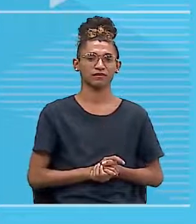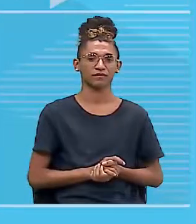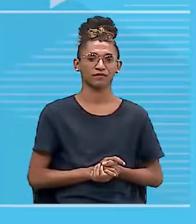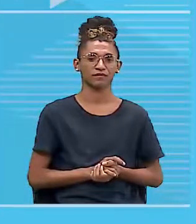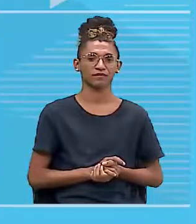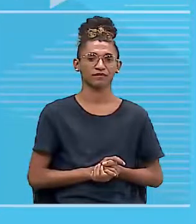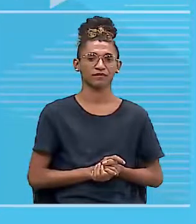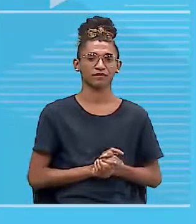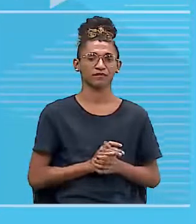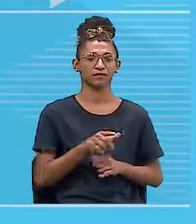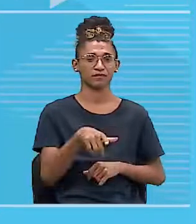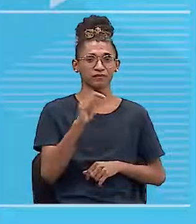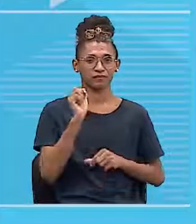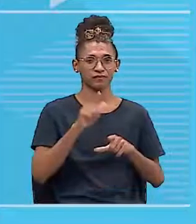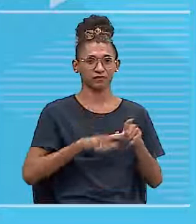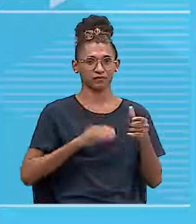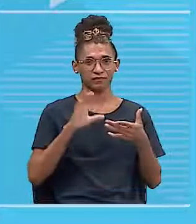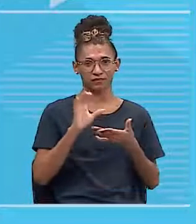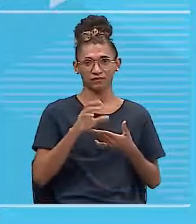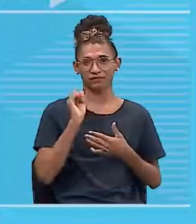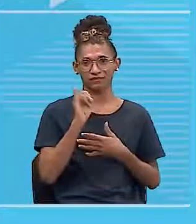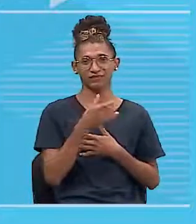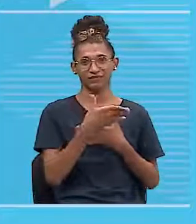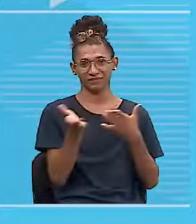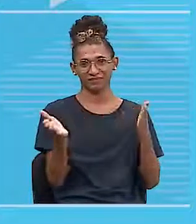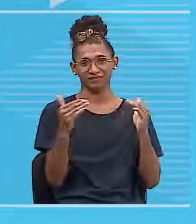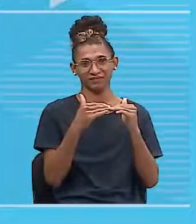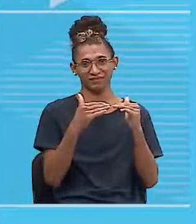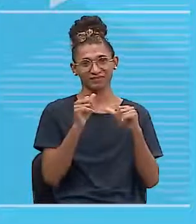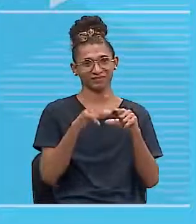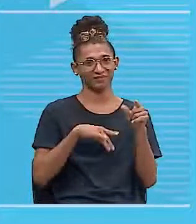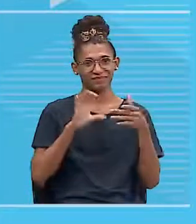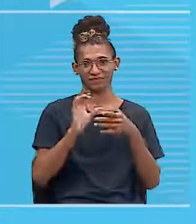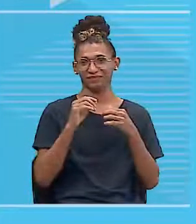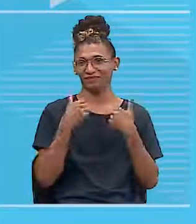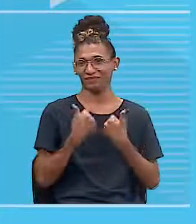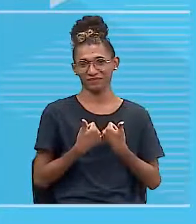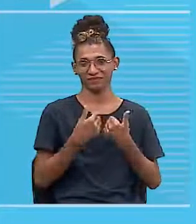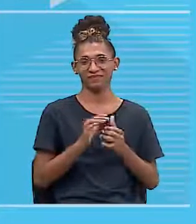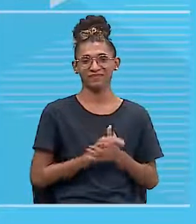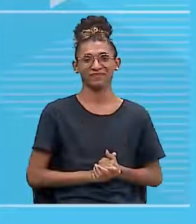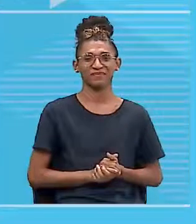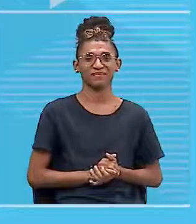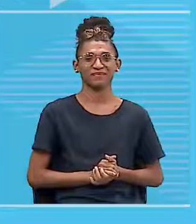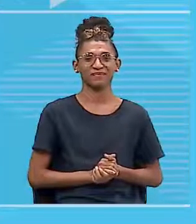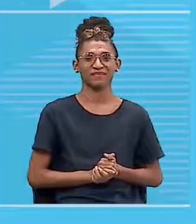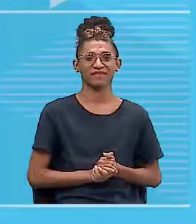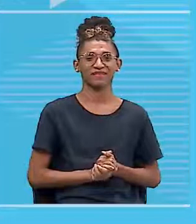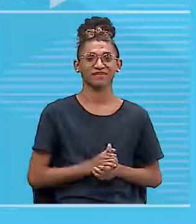Adriana disse que a letra C também não vou discutir se tá todo me dizendo que a letra C porque que eu vou bater cabeça com meus alunos preparadíssimo